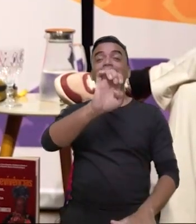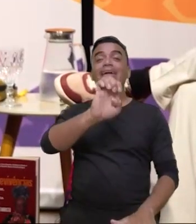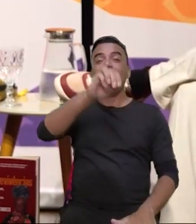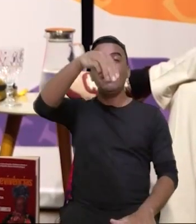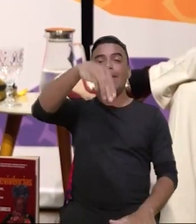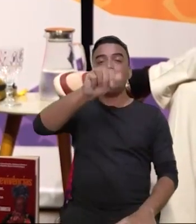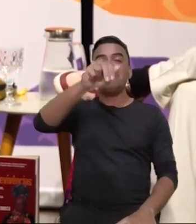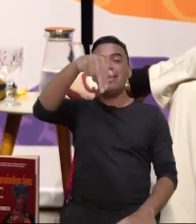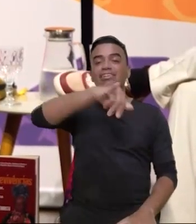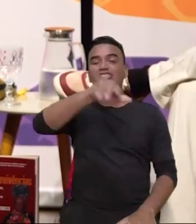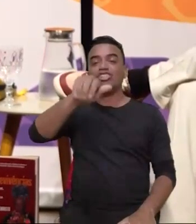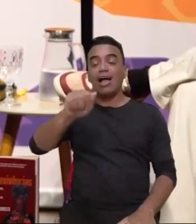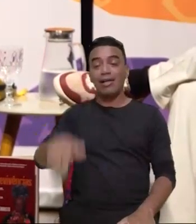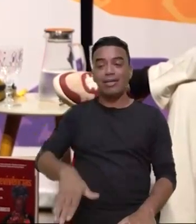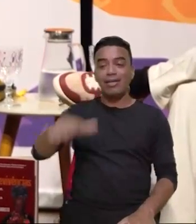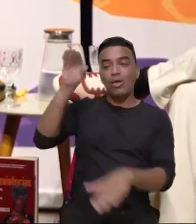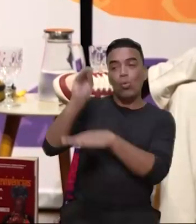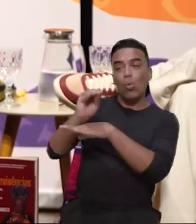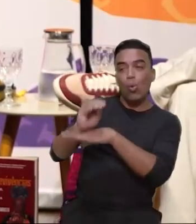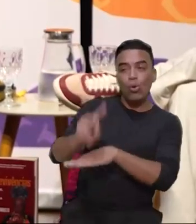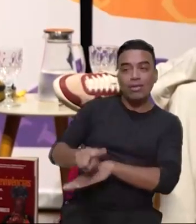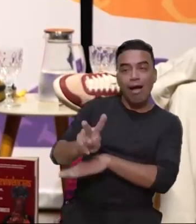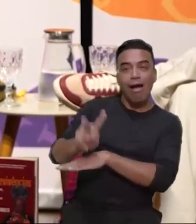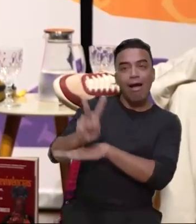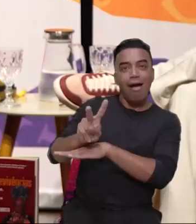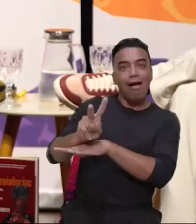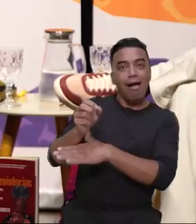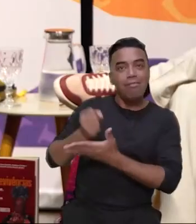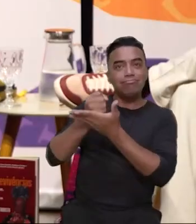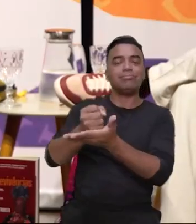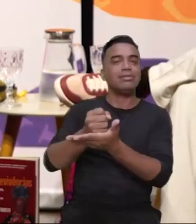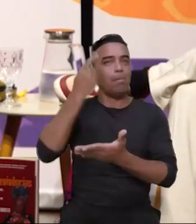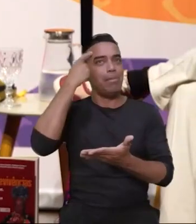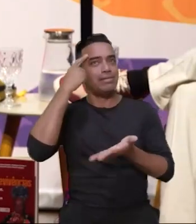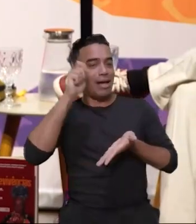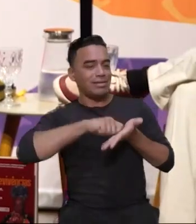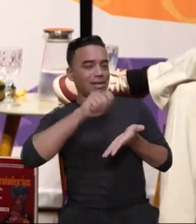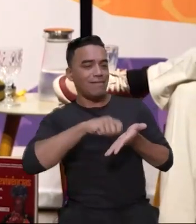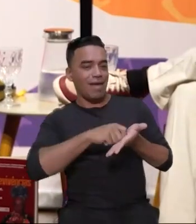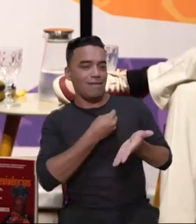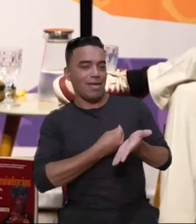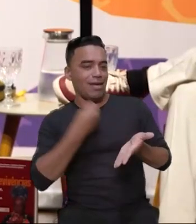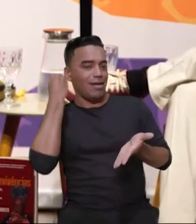que cuida. E por isso que a gente tem insistido muito que pensar a